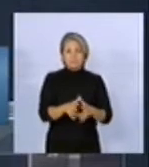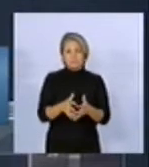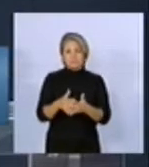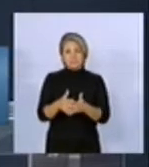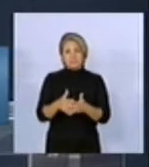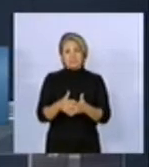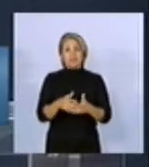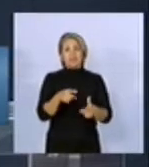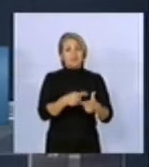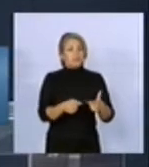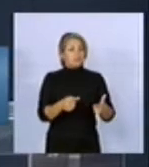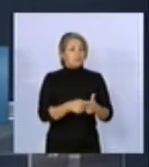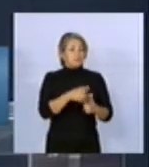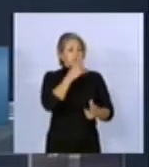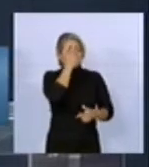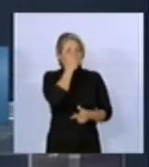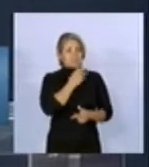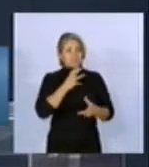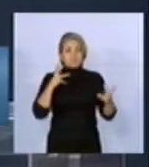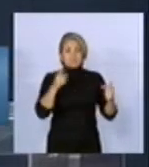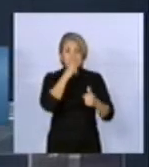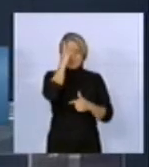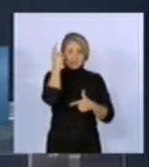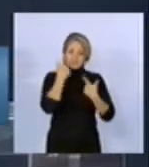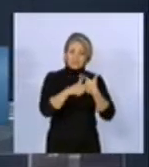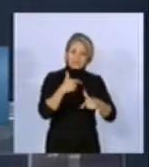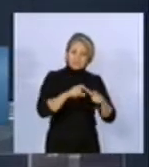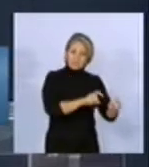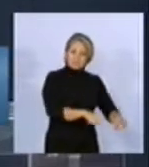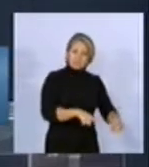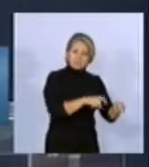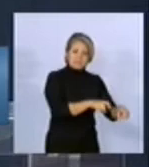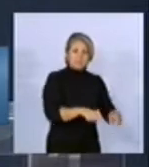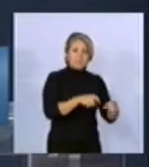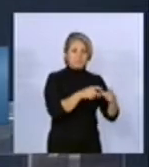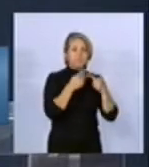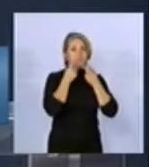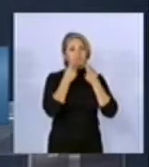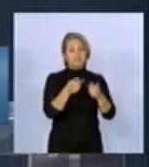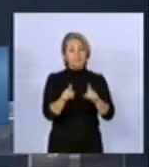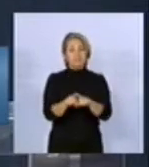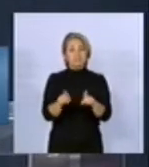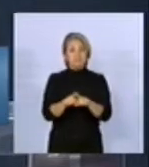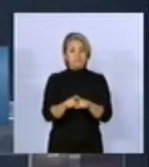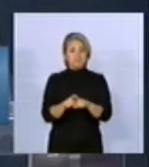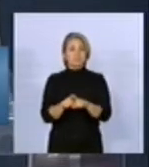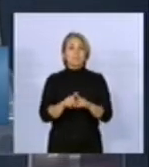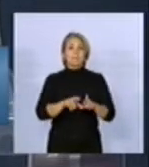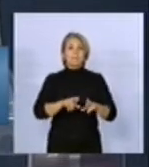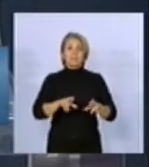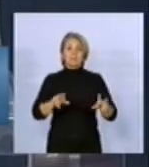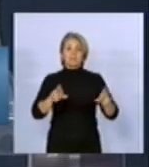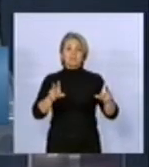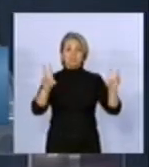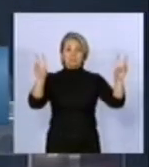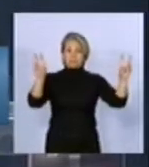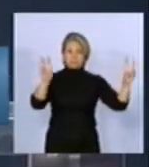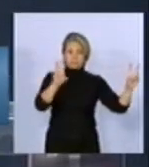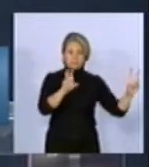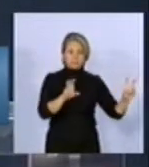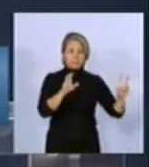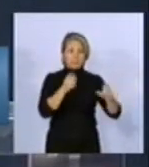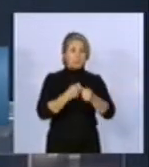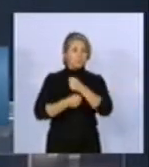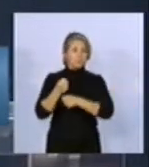problema Seríssimo aos pequenos e médios produtores né dizer também que é bem entre as diretrizes a